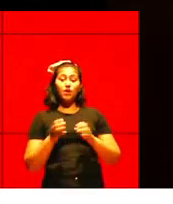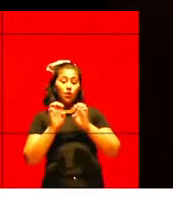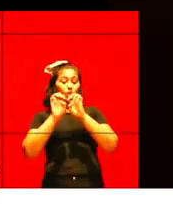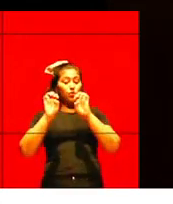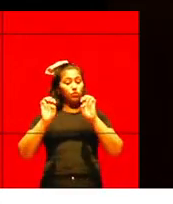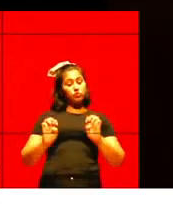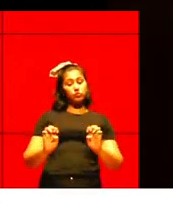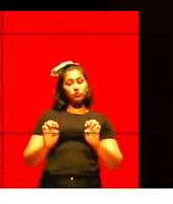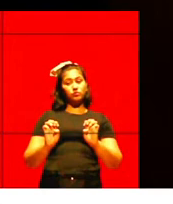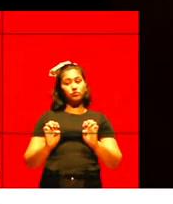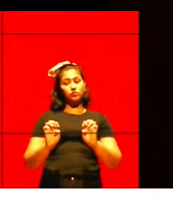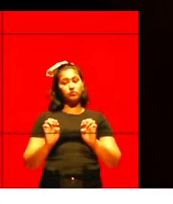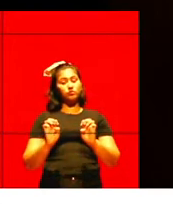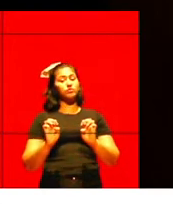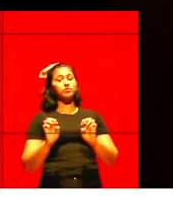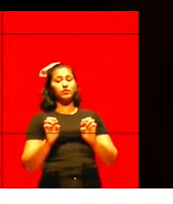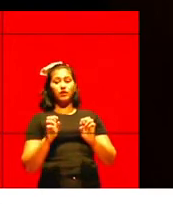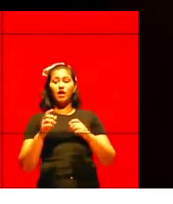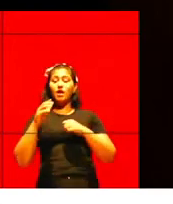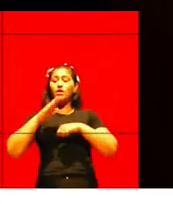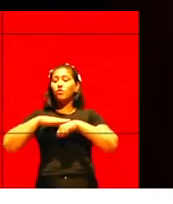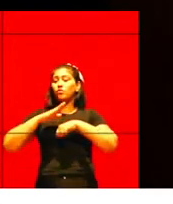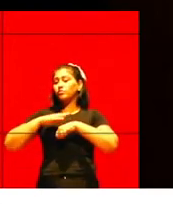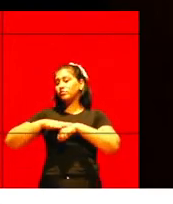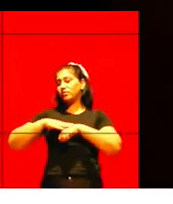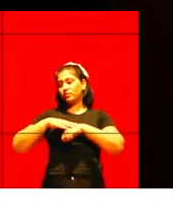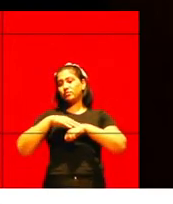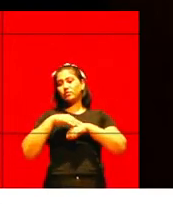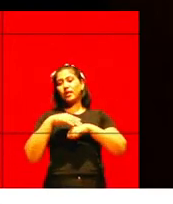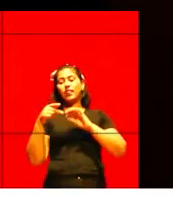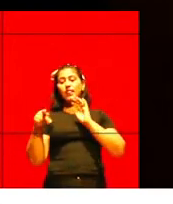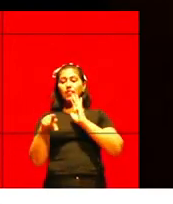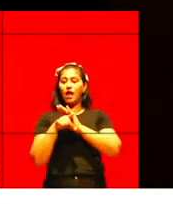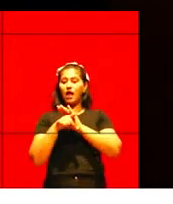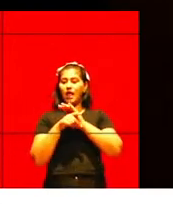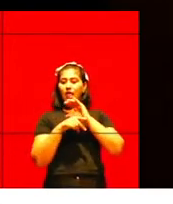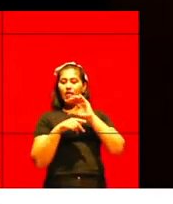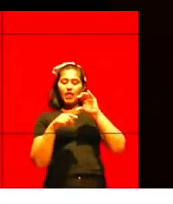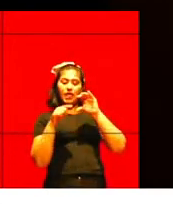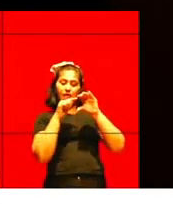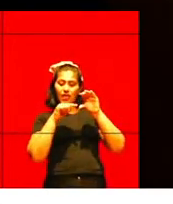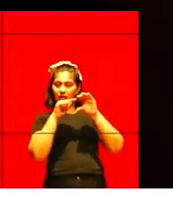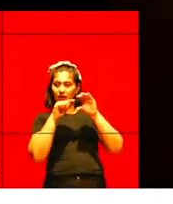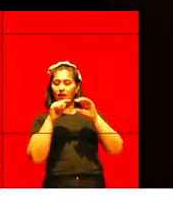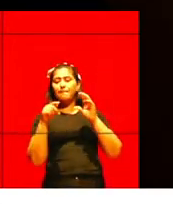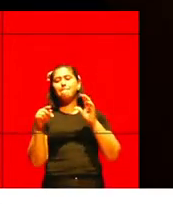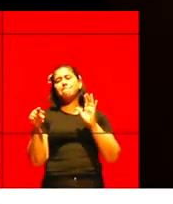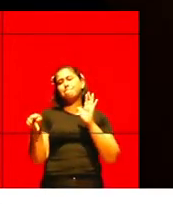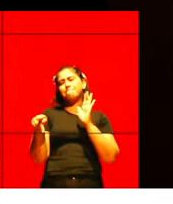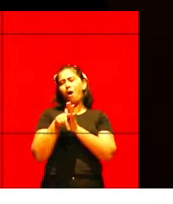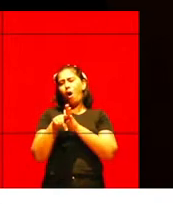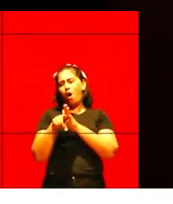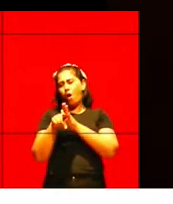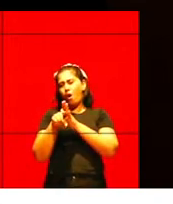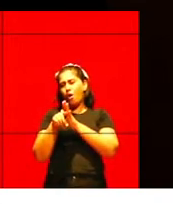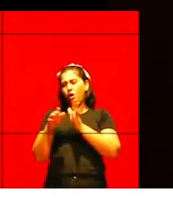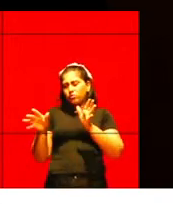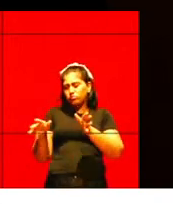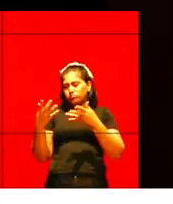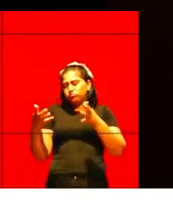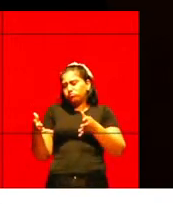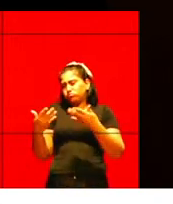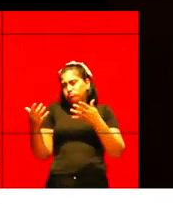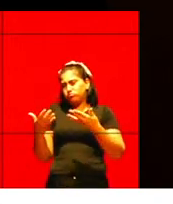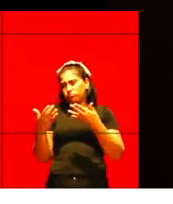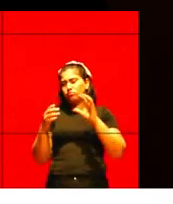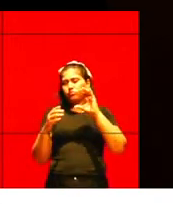Estrutural, função estrutural desempenhada pela celulose exclusivamente nos vegetais. A celulose, pessoal, é